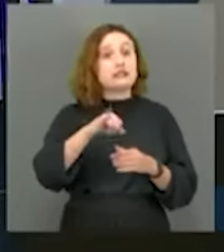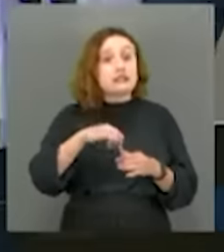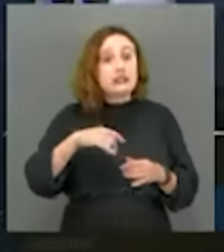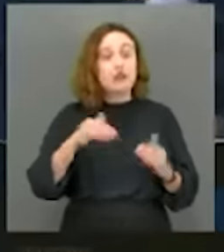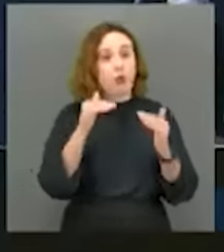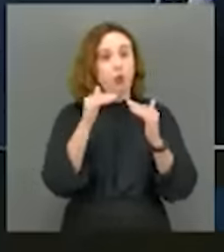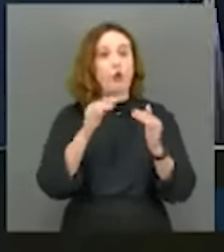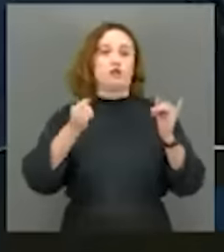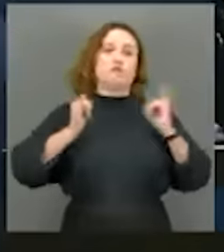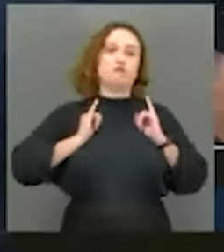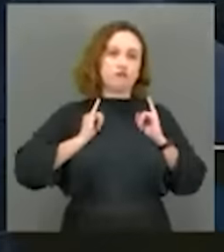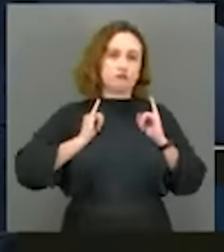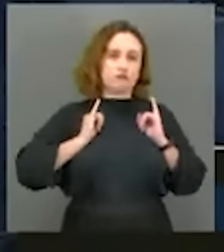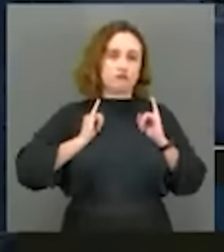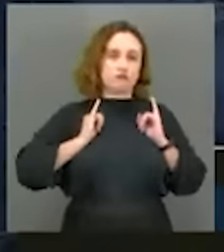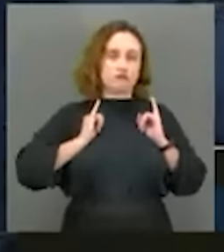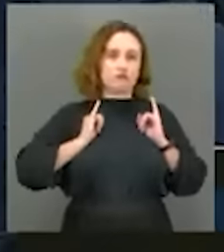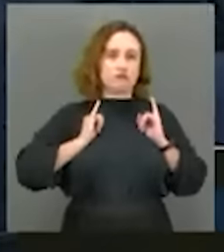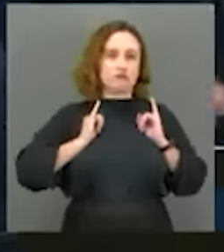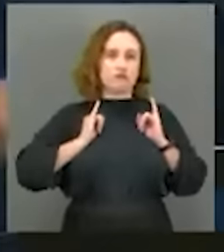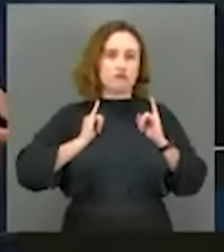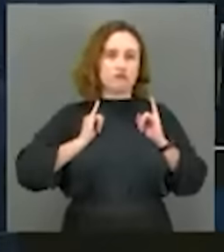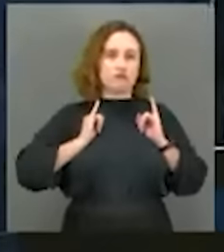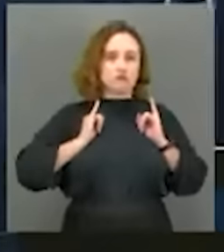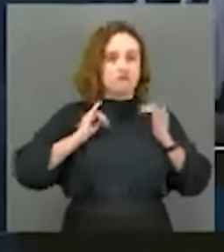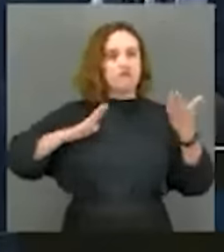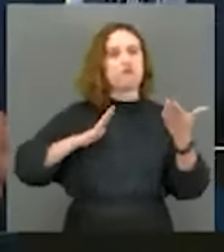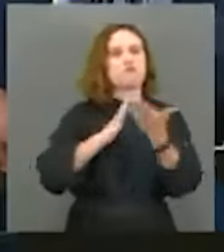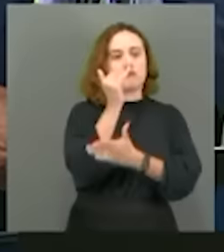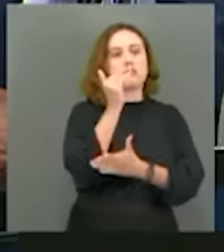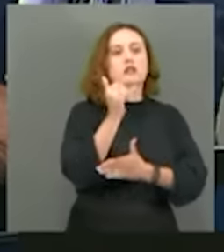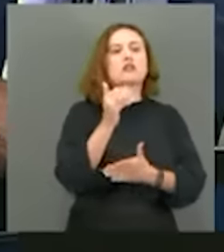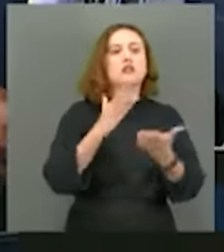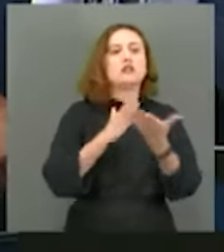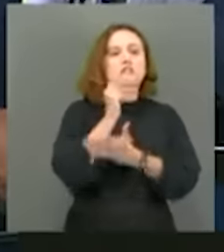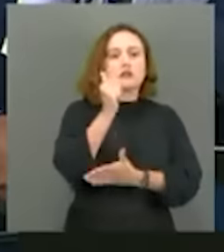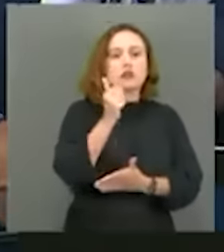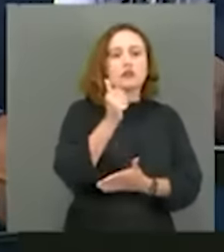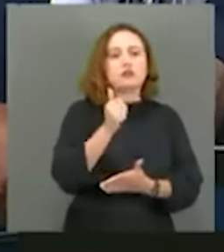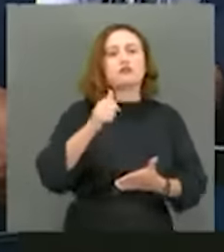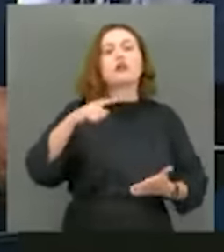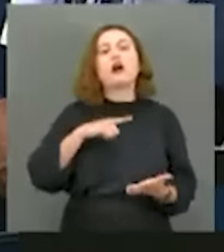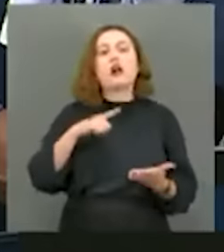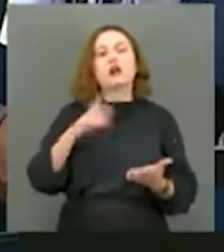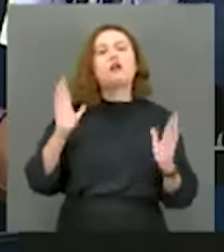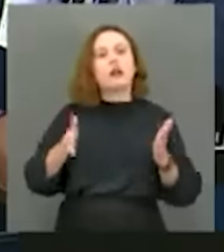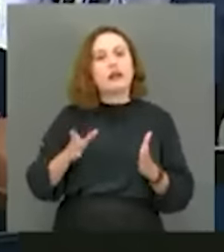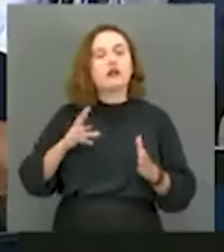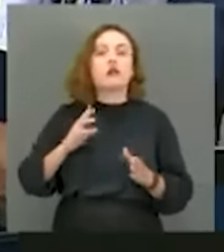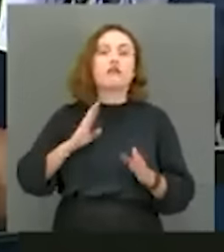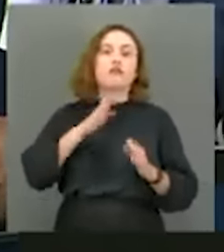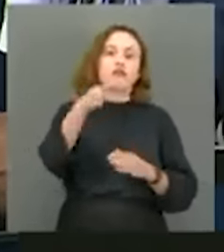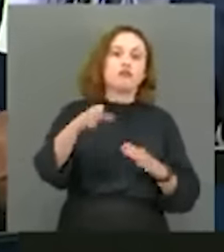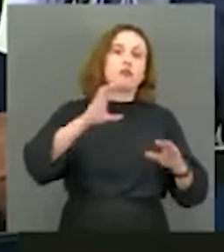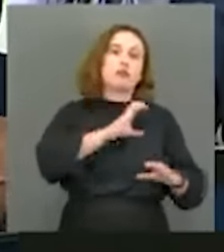encontram aprovado o projeto e relatório passa a constituir parecer da comissão favorável